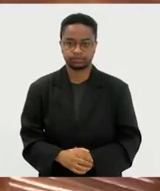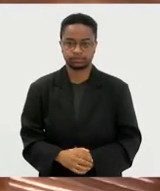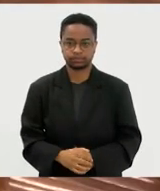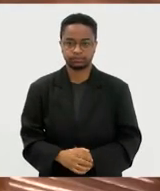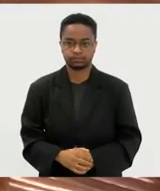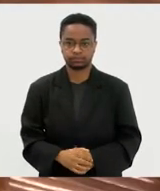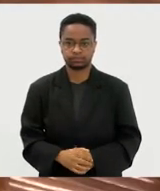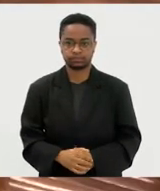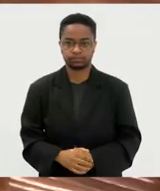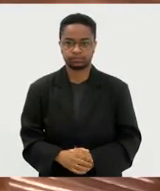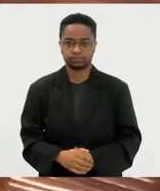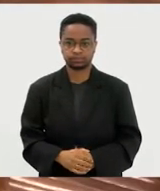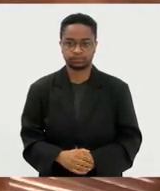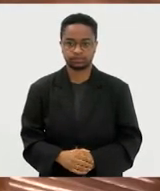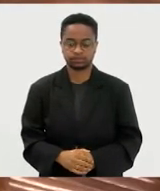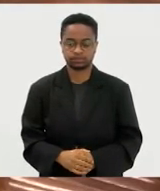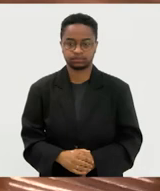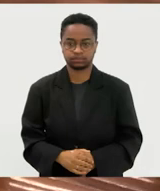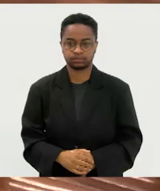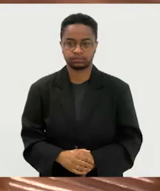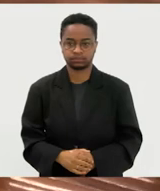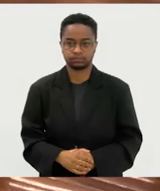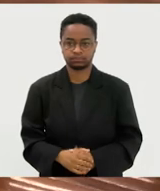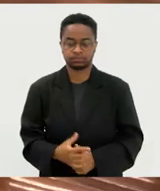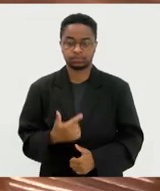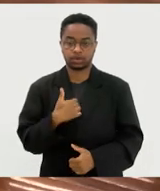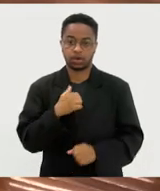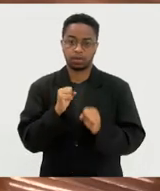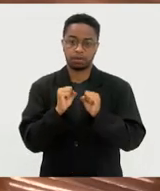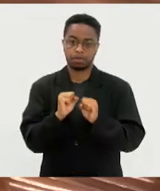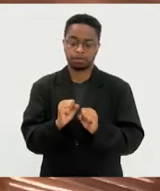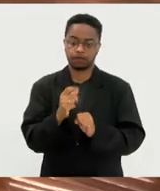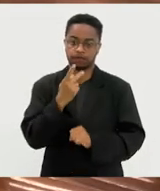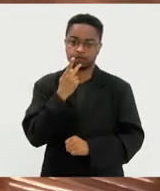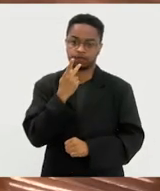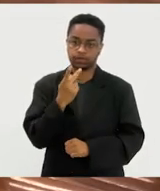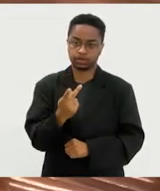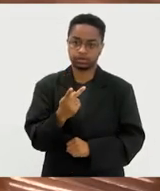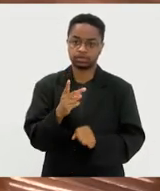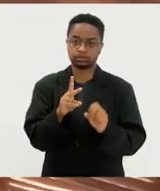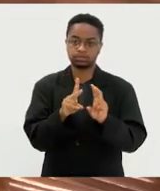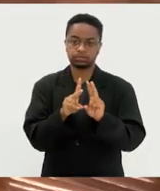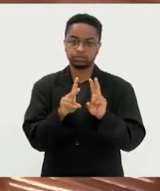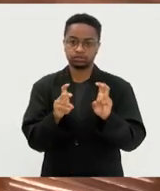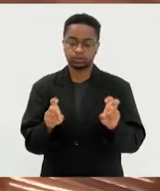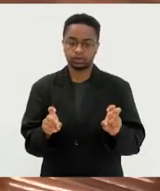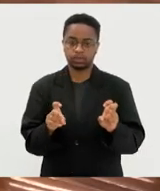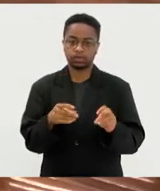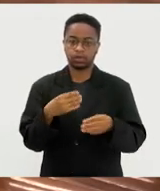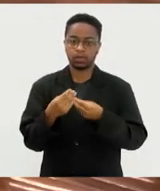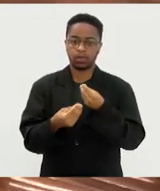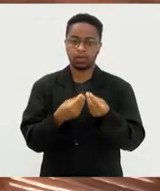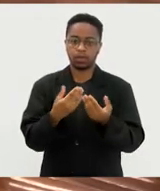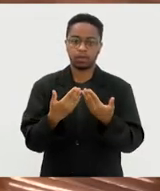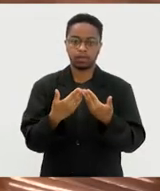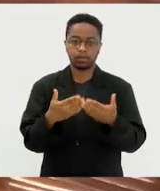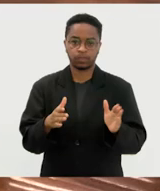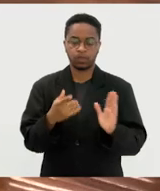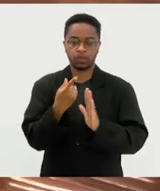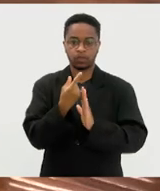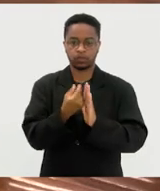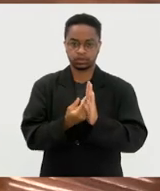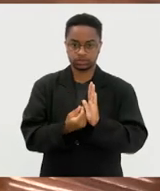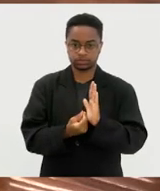Começa aí, Rafael. Assim, eu posso falar um pouco sobre, enfim, o cenário de abertura do orçamento, que aí você estava